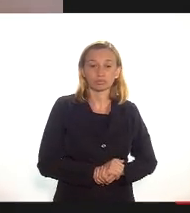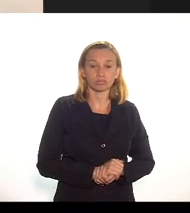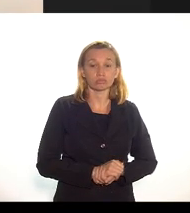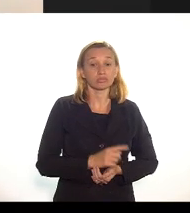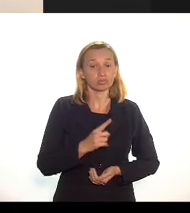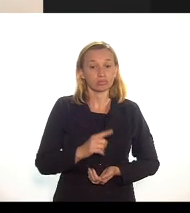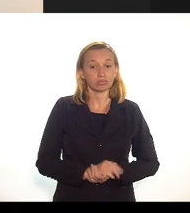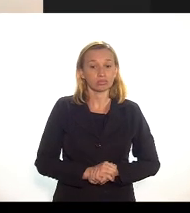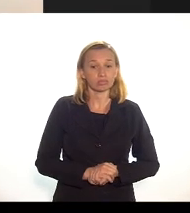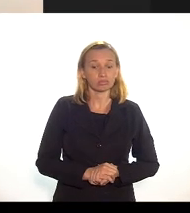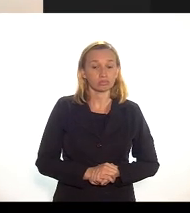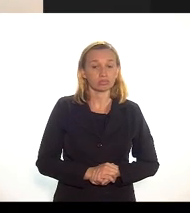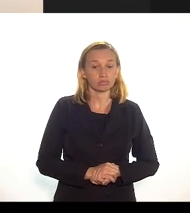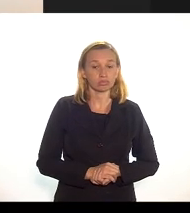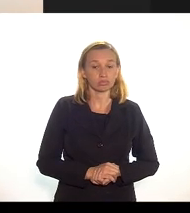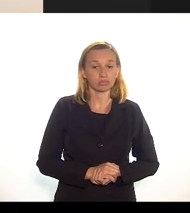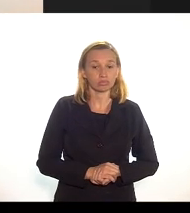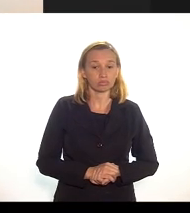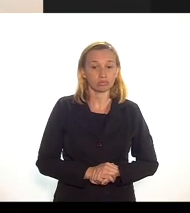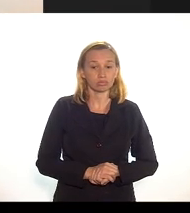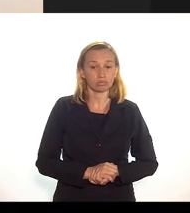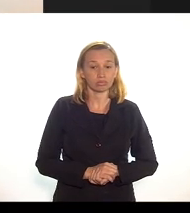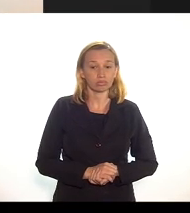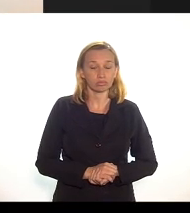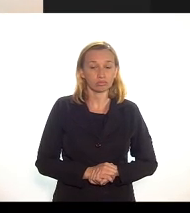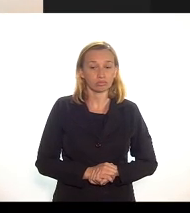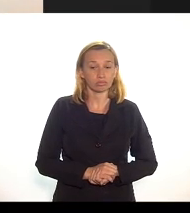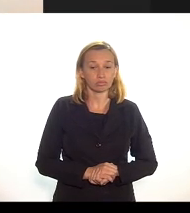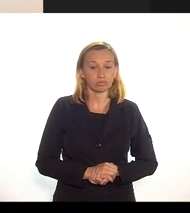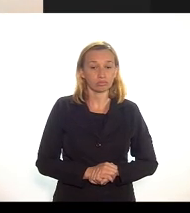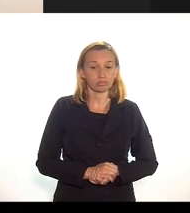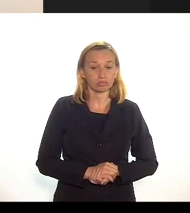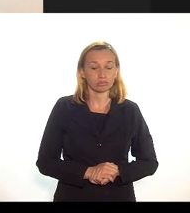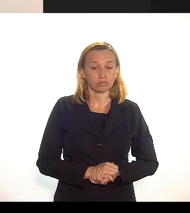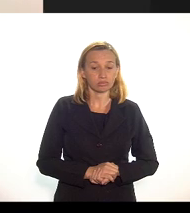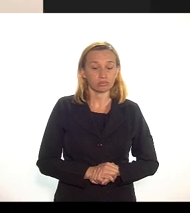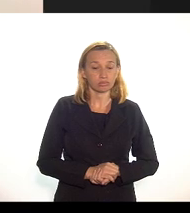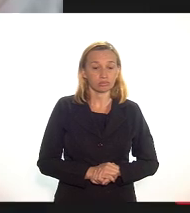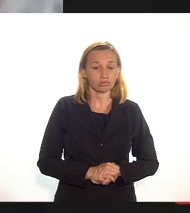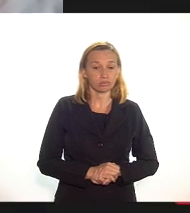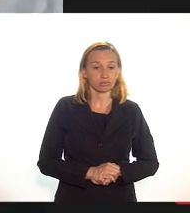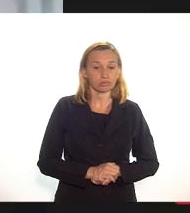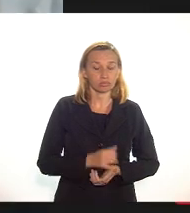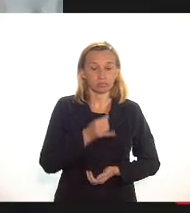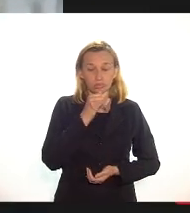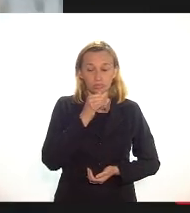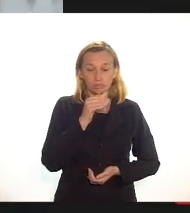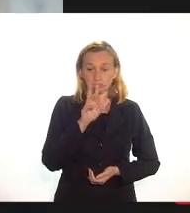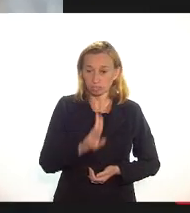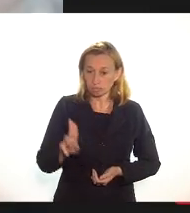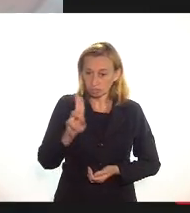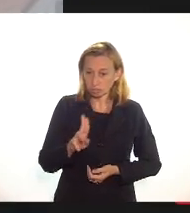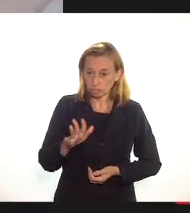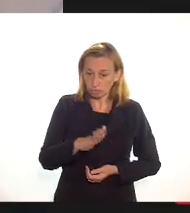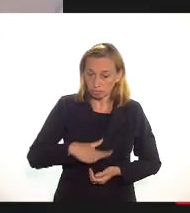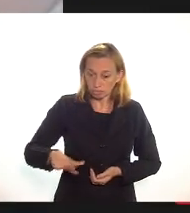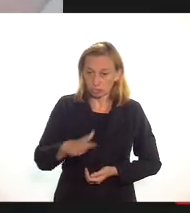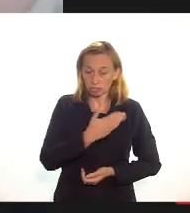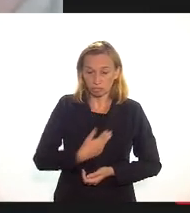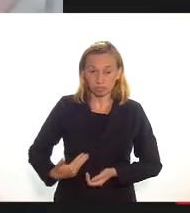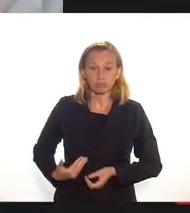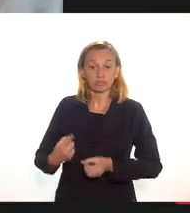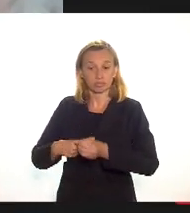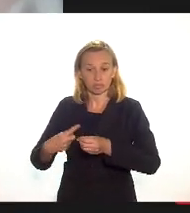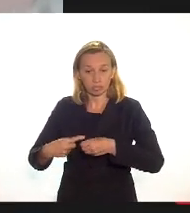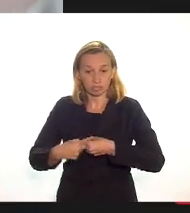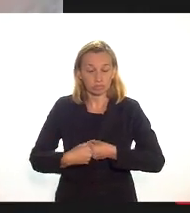Divisão de patrimônio do Ministério da Fazenda. Por exemplo, se tem um exemplo, para você utilizar uma área pública do município,